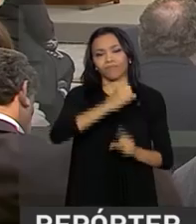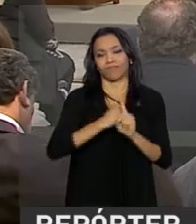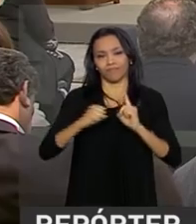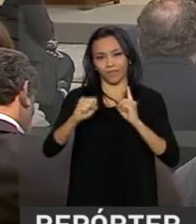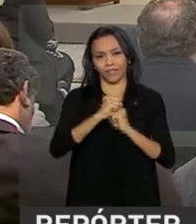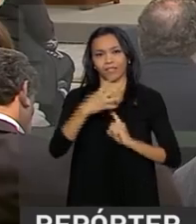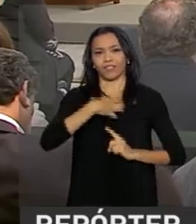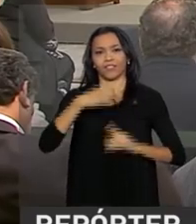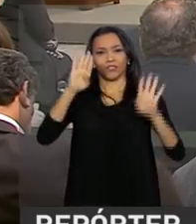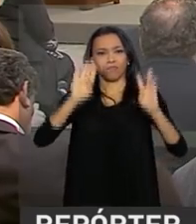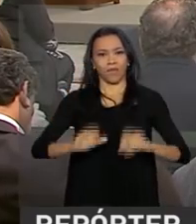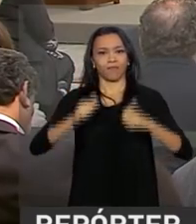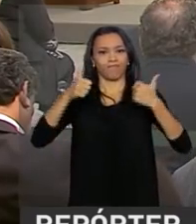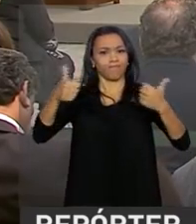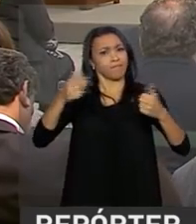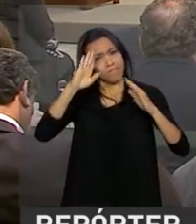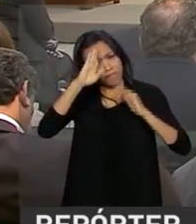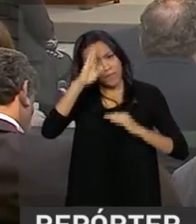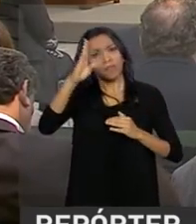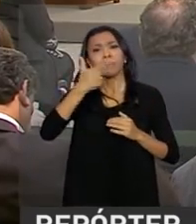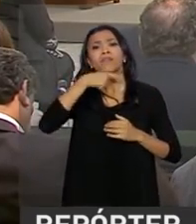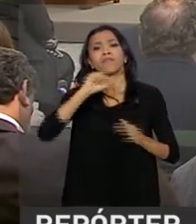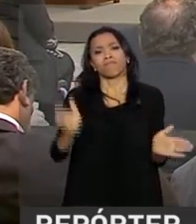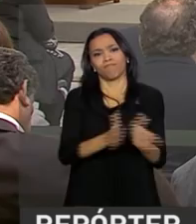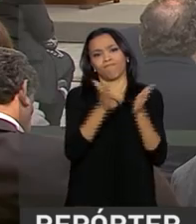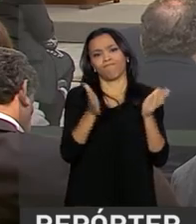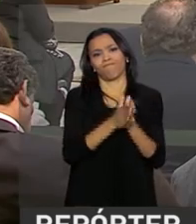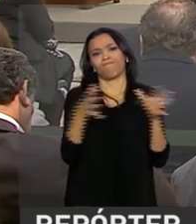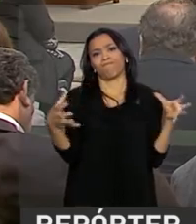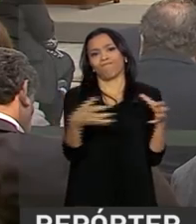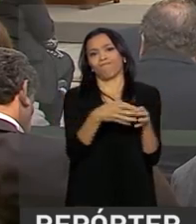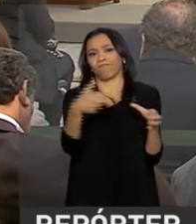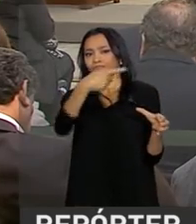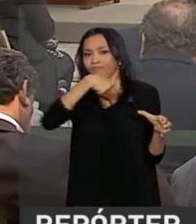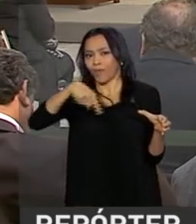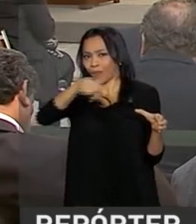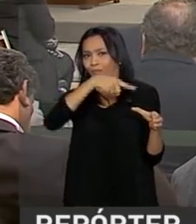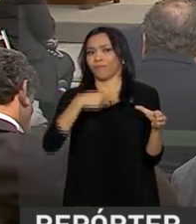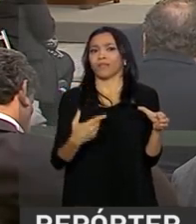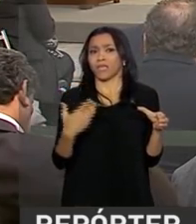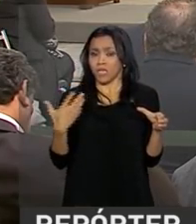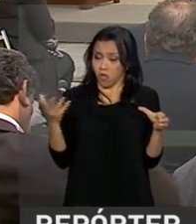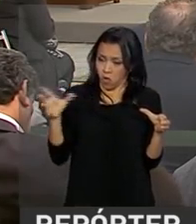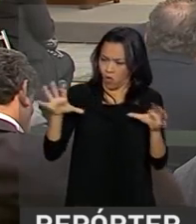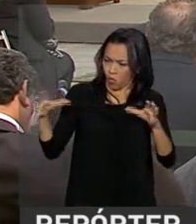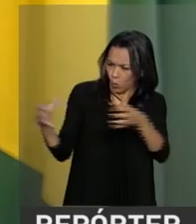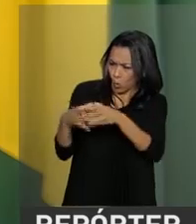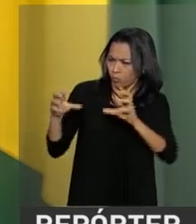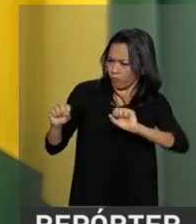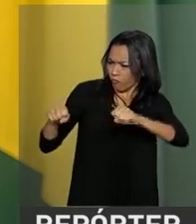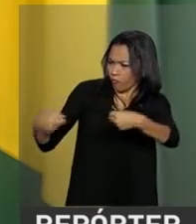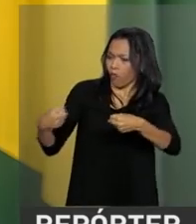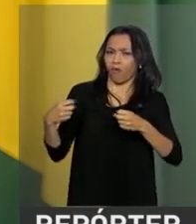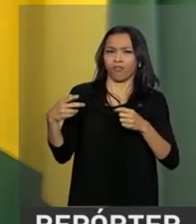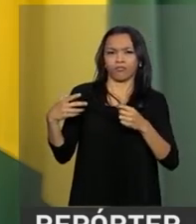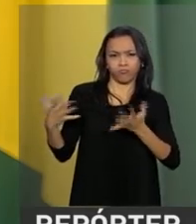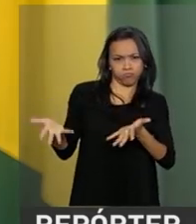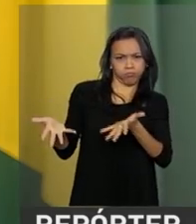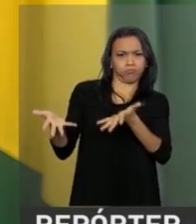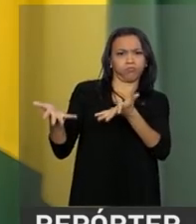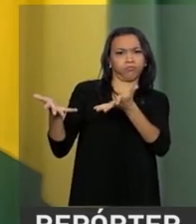sociedade, especialmente pelos segmentos mais frágeis, que, convenhamos, os segmentos que já estão fortalecidos no Estado